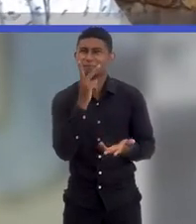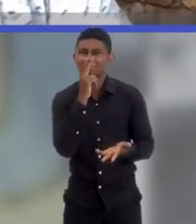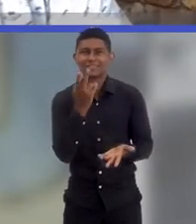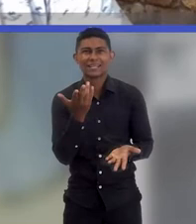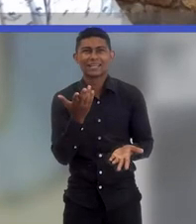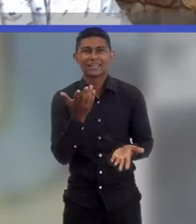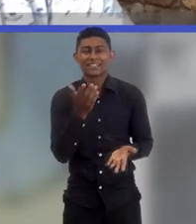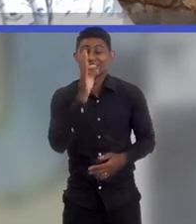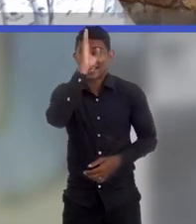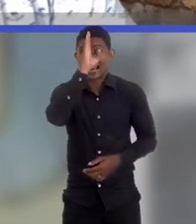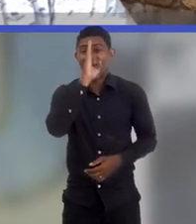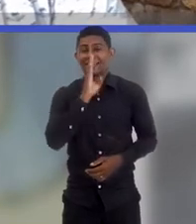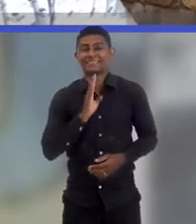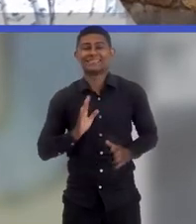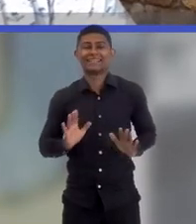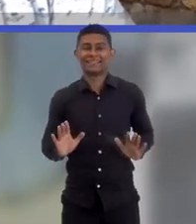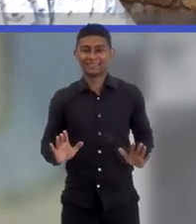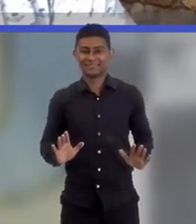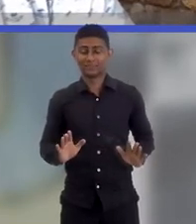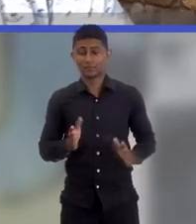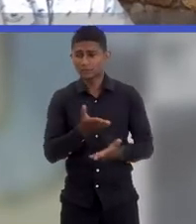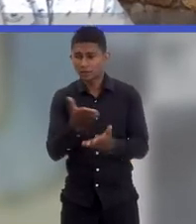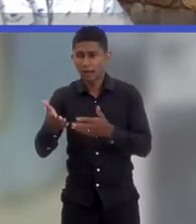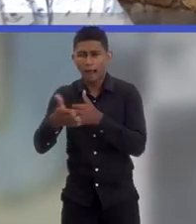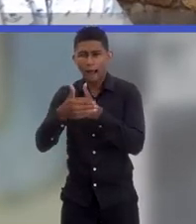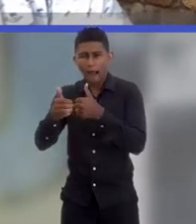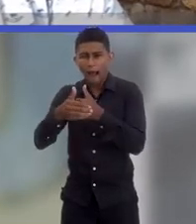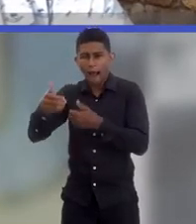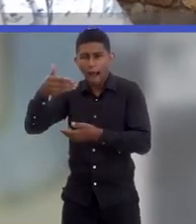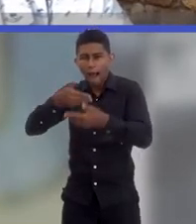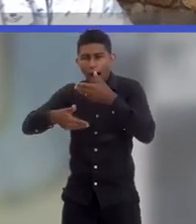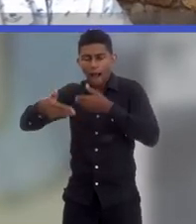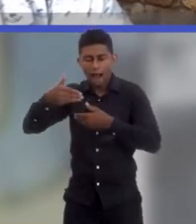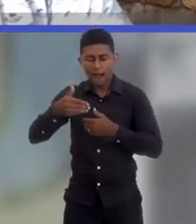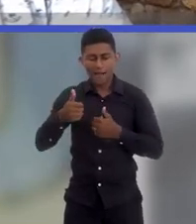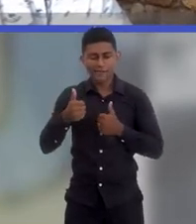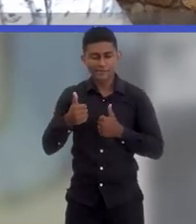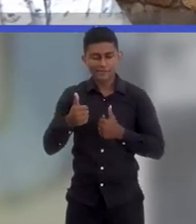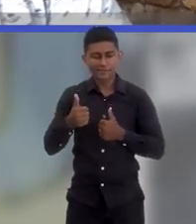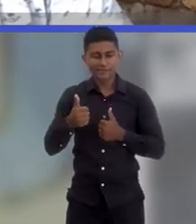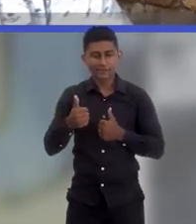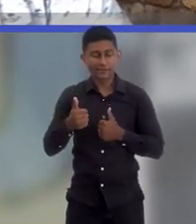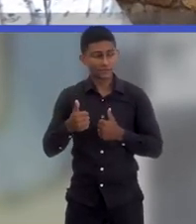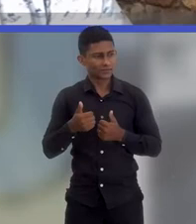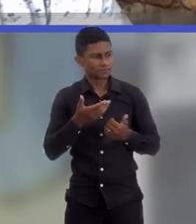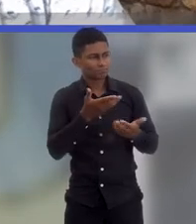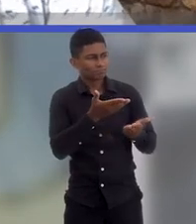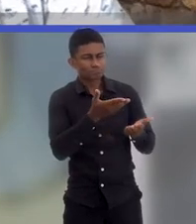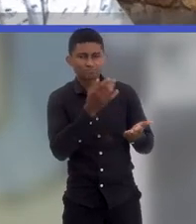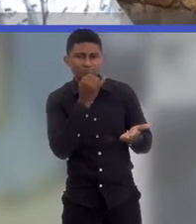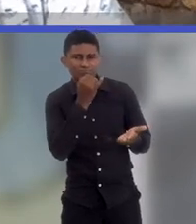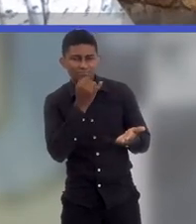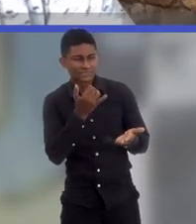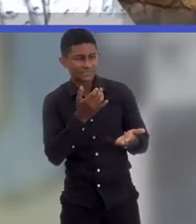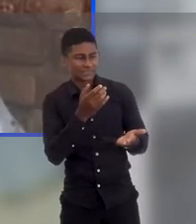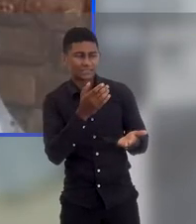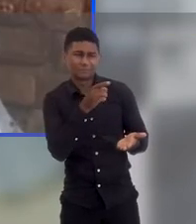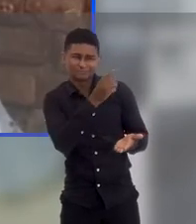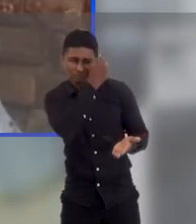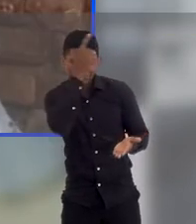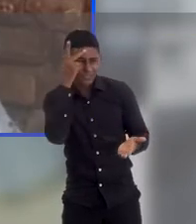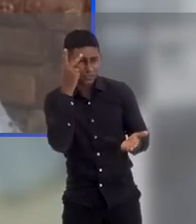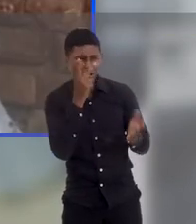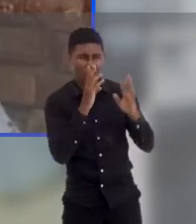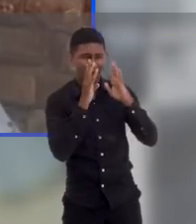graça, né? Assim, claro que você tem que ter recebido para poder passar adiante, né? Não dá para você chegar com uma pessoa que não teve demonstração de